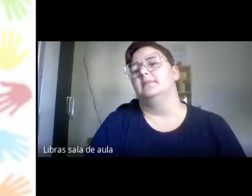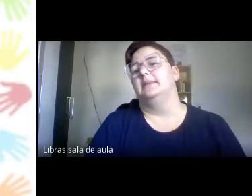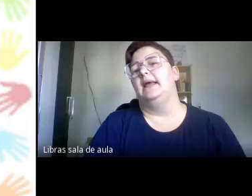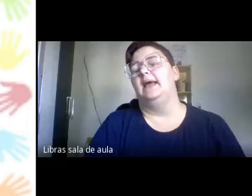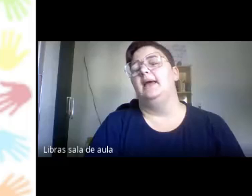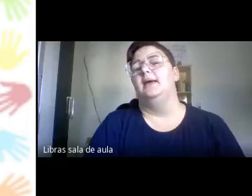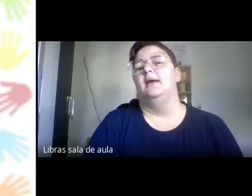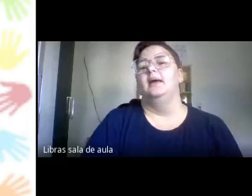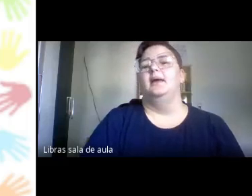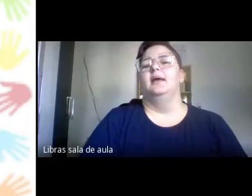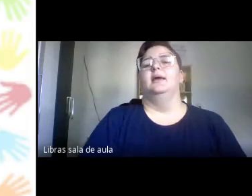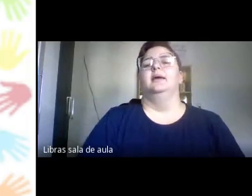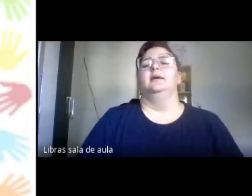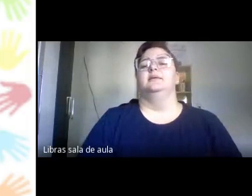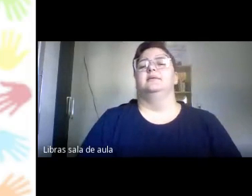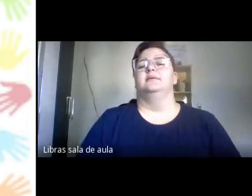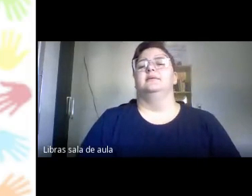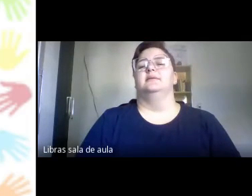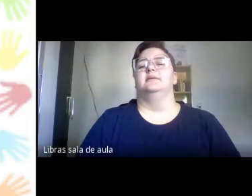né?